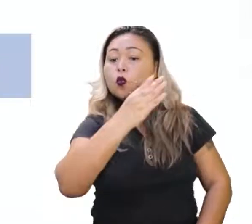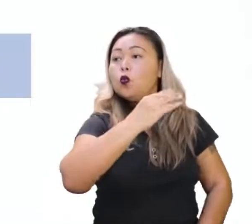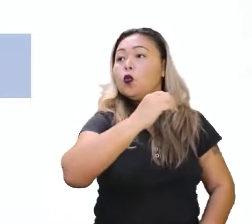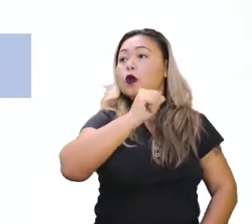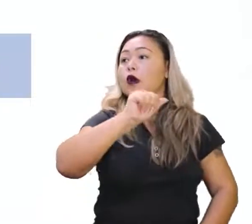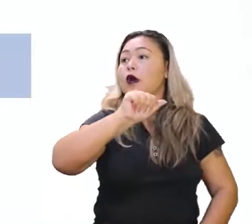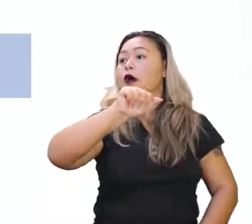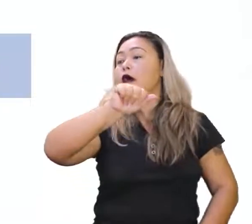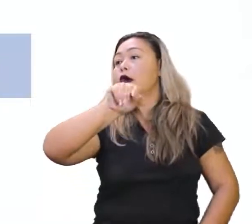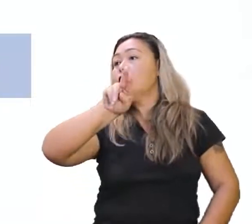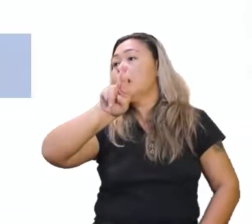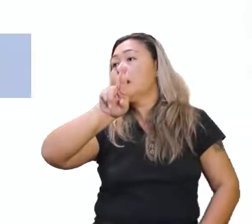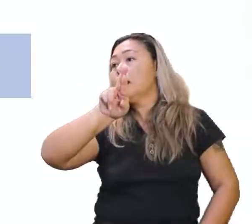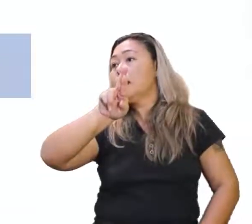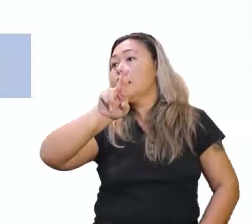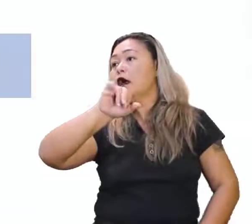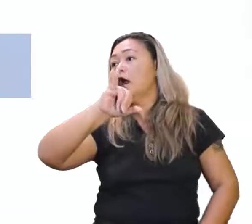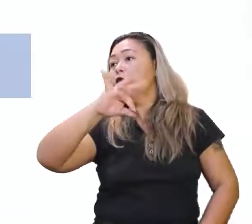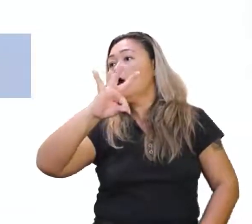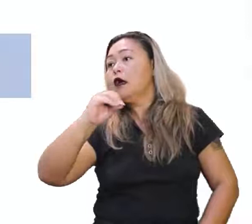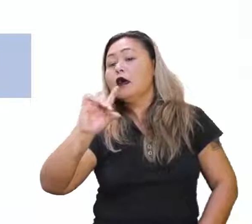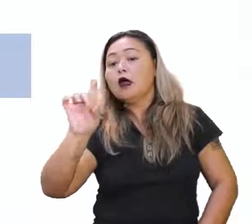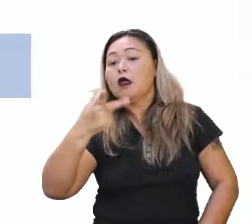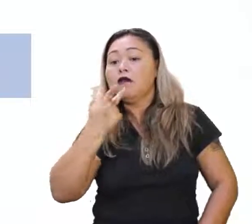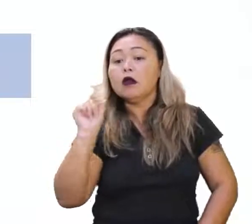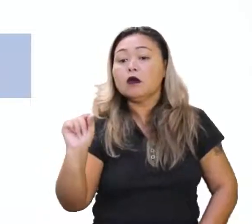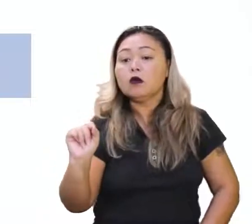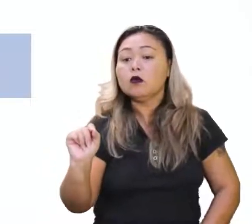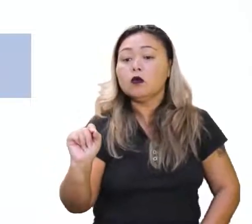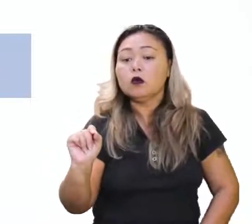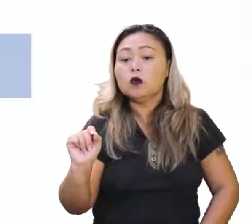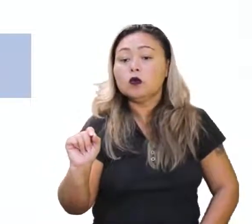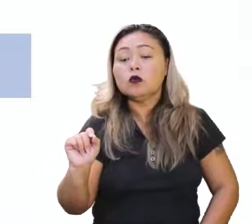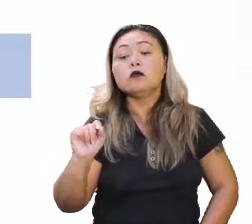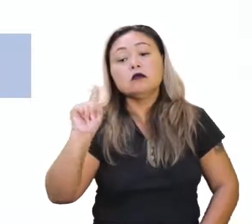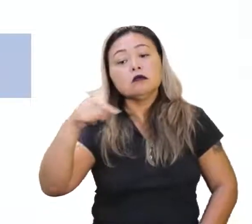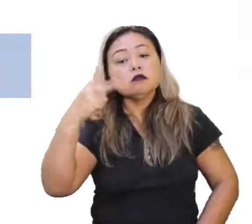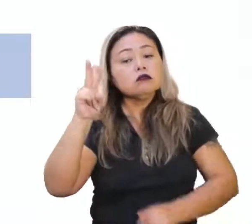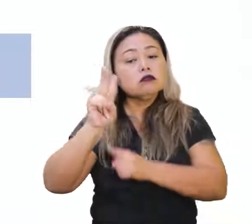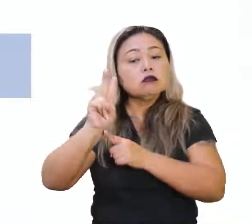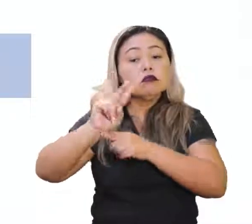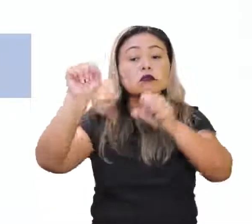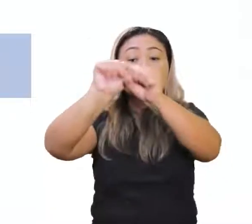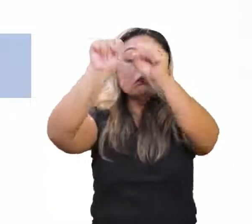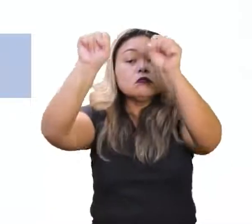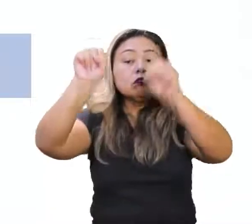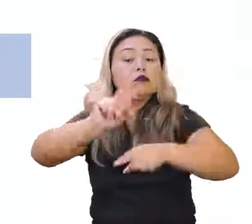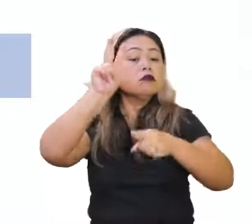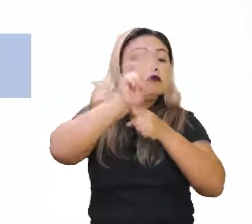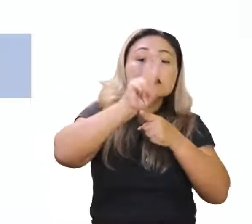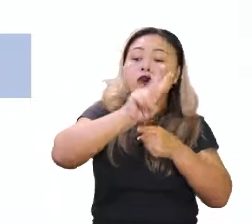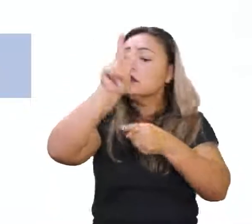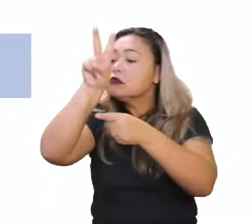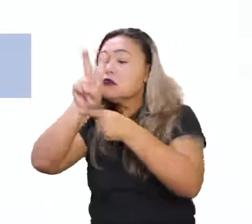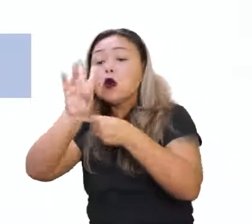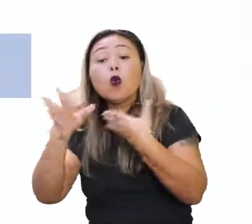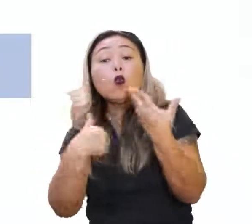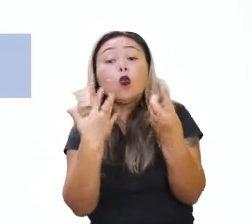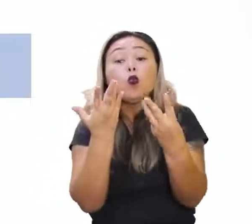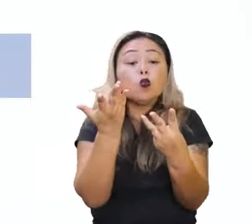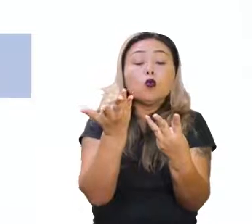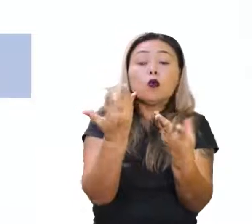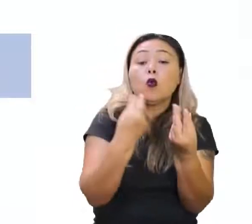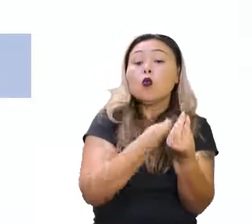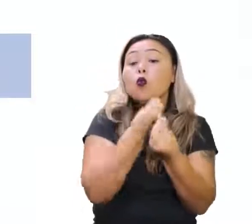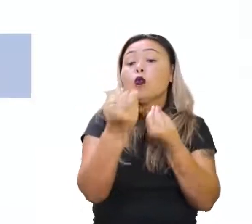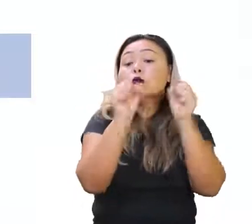Cabrito. Professor, o que nós falamos também? Eu já falei até dentro da criação, sistemas de criação. O que são